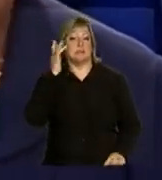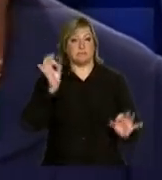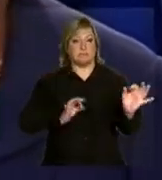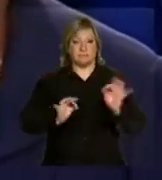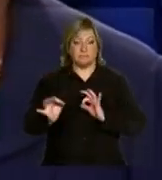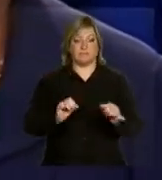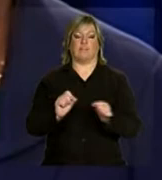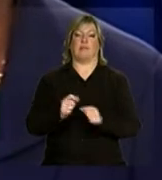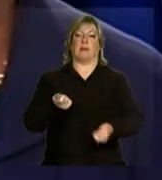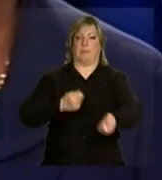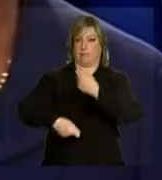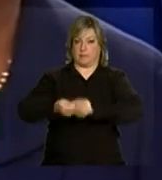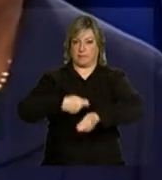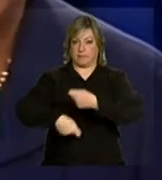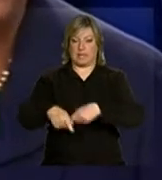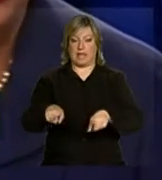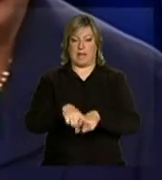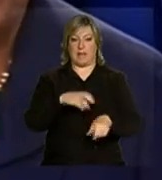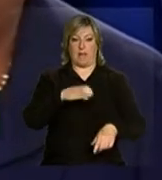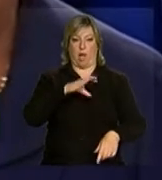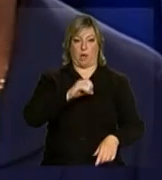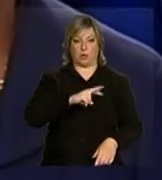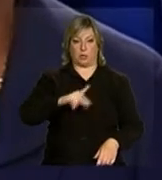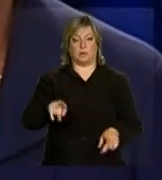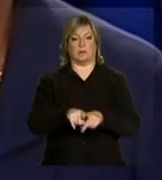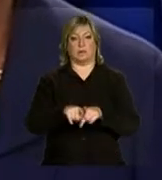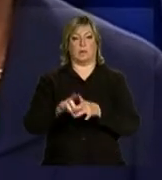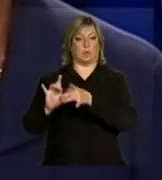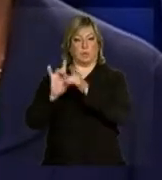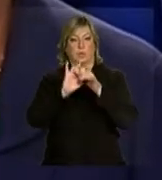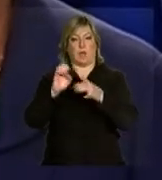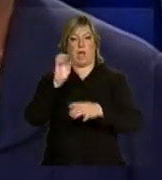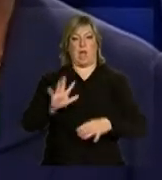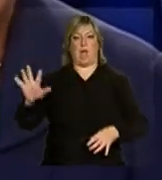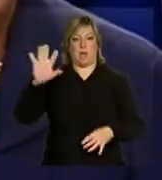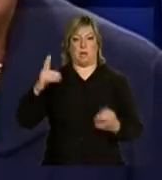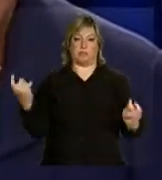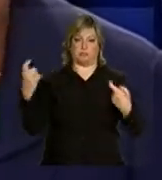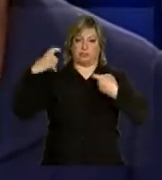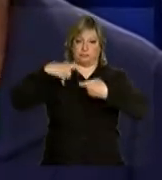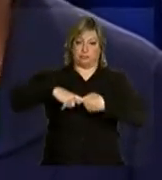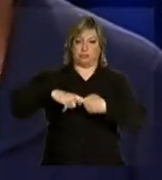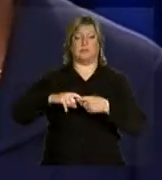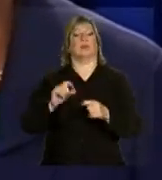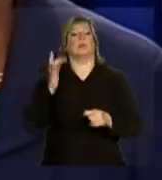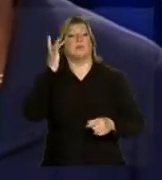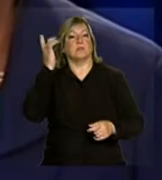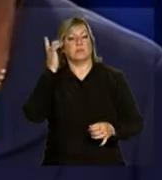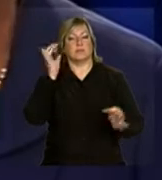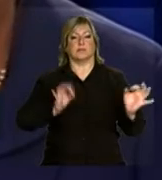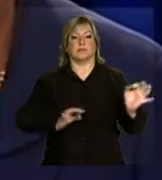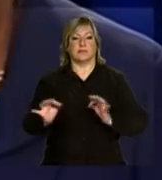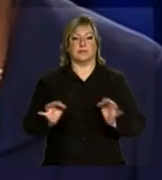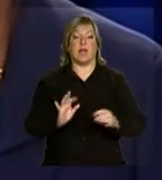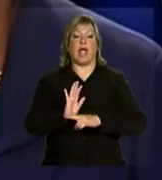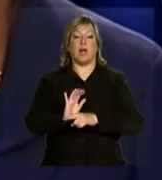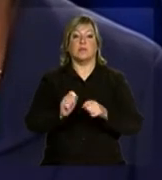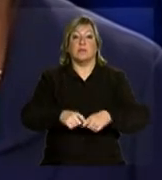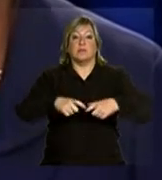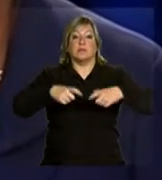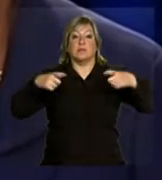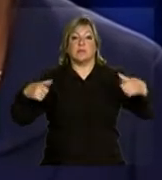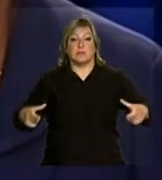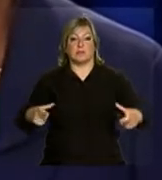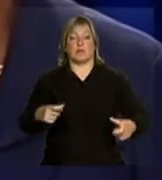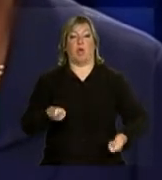das negociações entre o Mercosul e a União Europeia, com vistas a um acordo equilibrado que permita ampliar as correntes